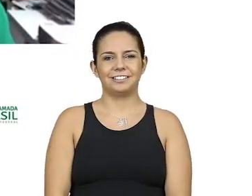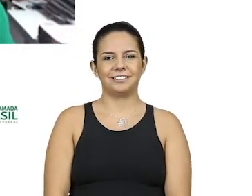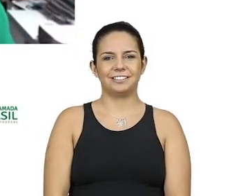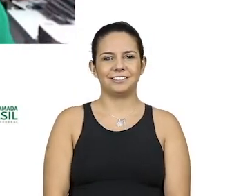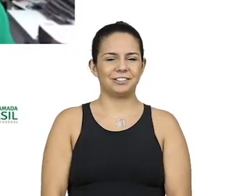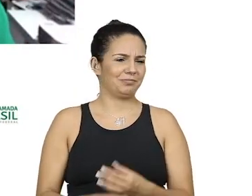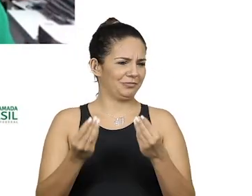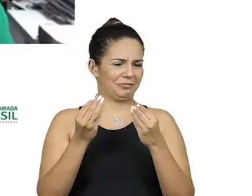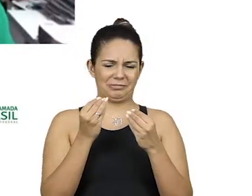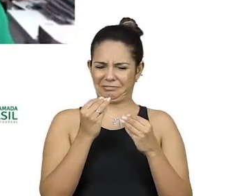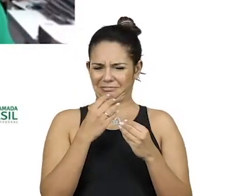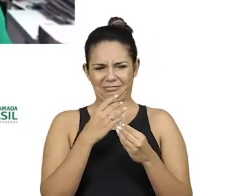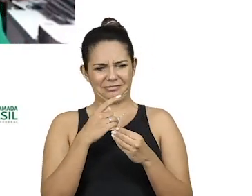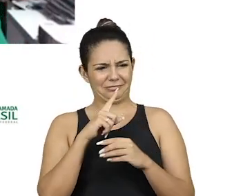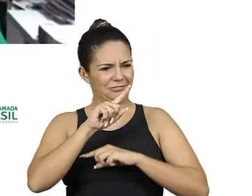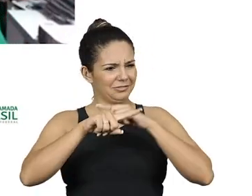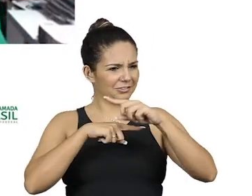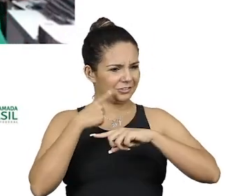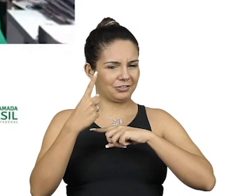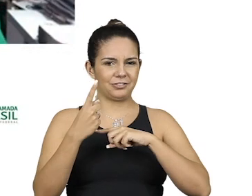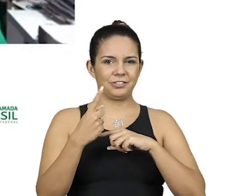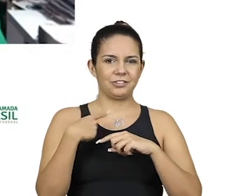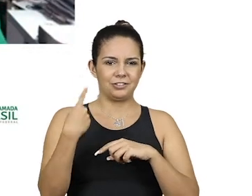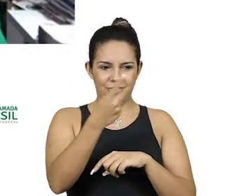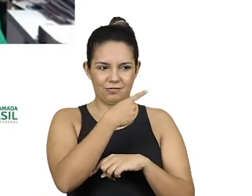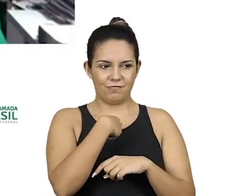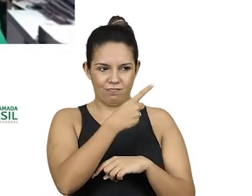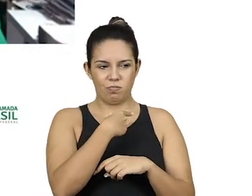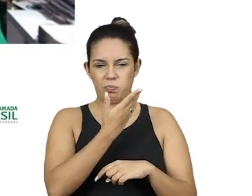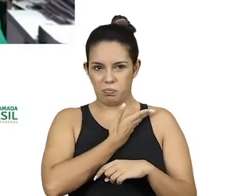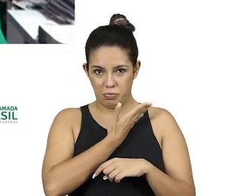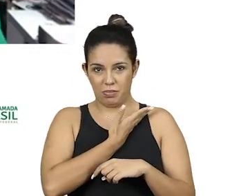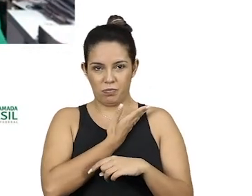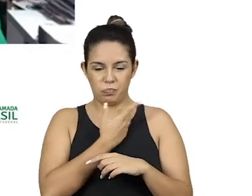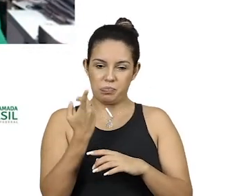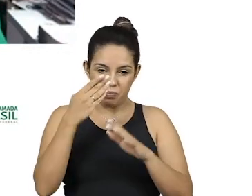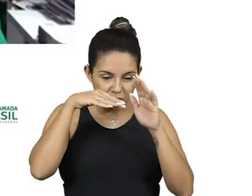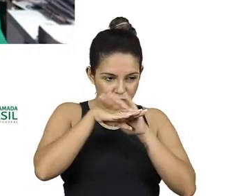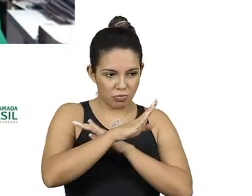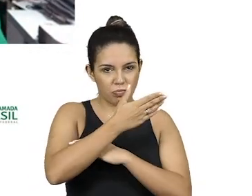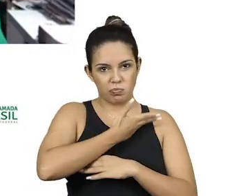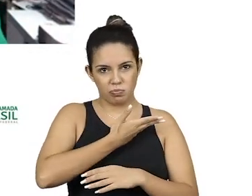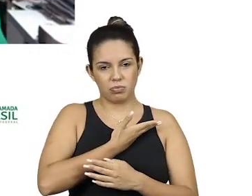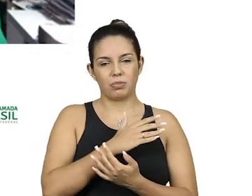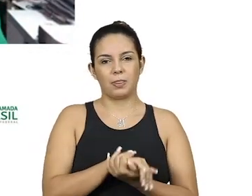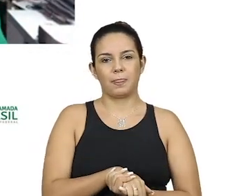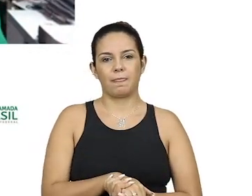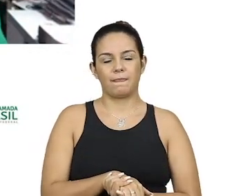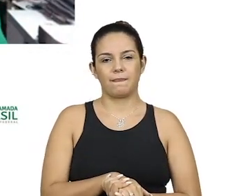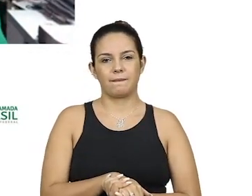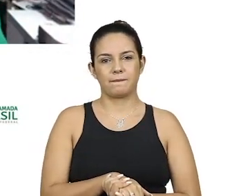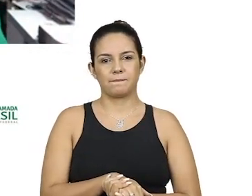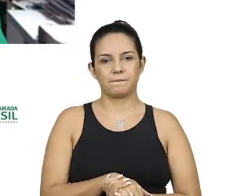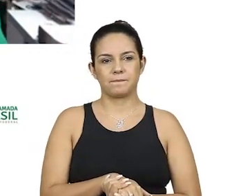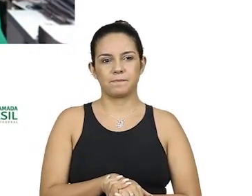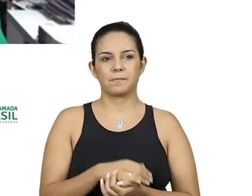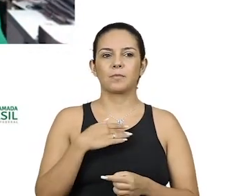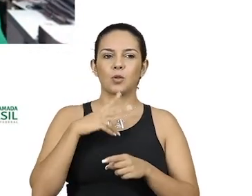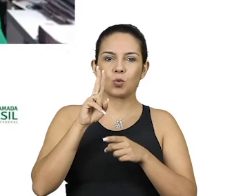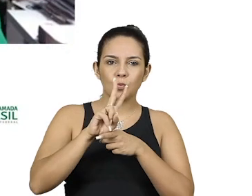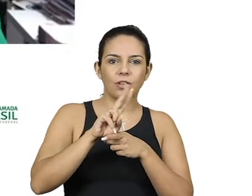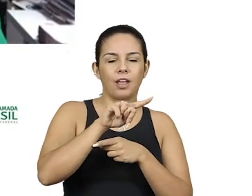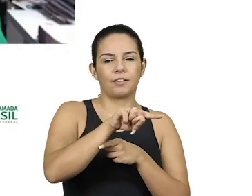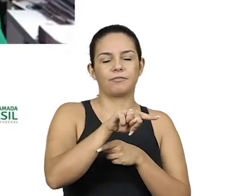muito estranha. Mas depois, quando ficamos amigos dela, porque eu era que cuidava